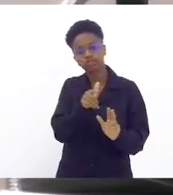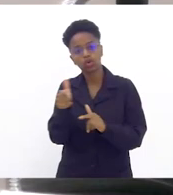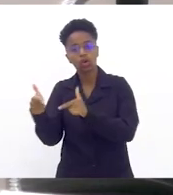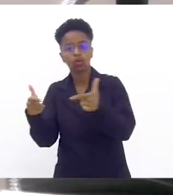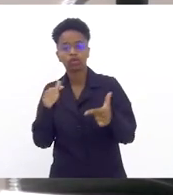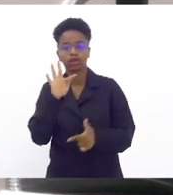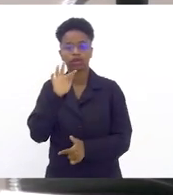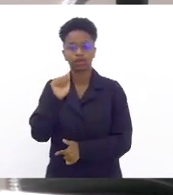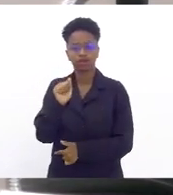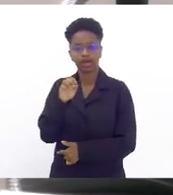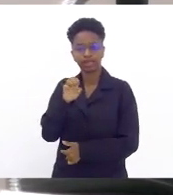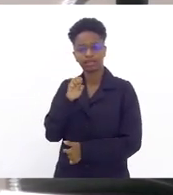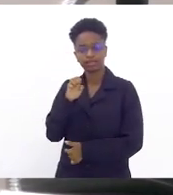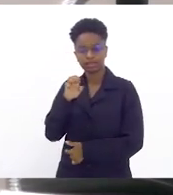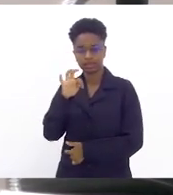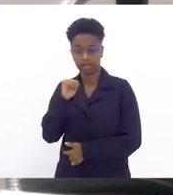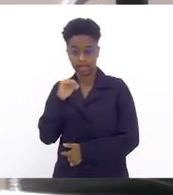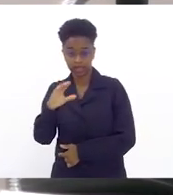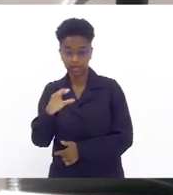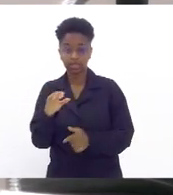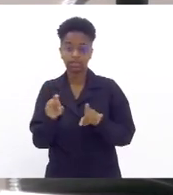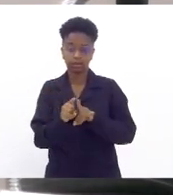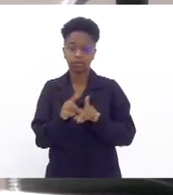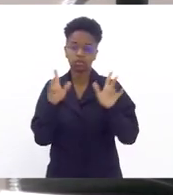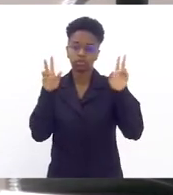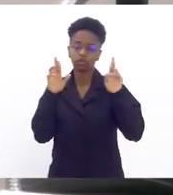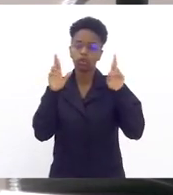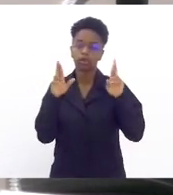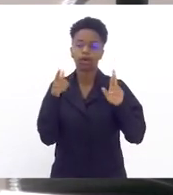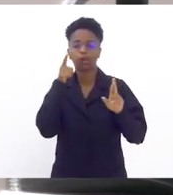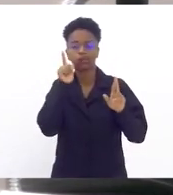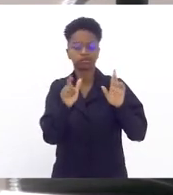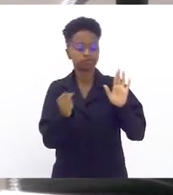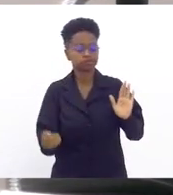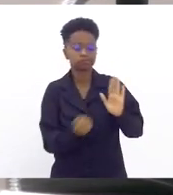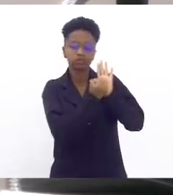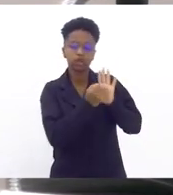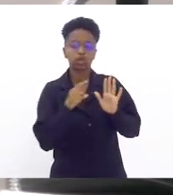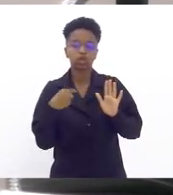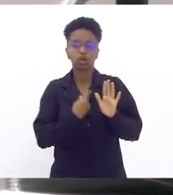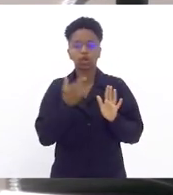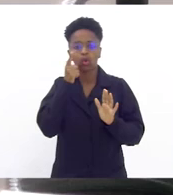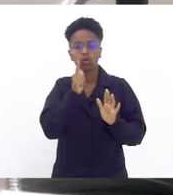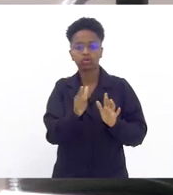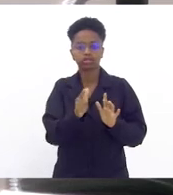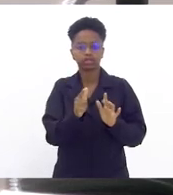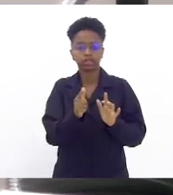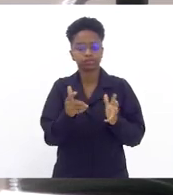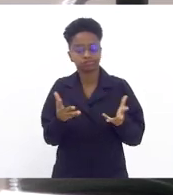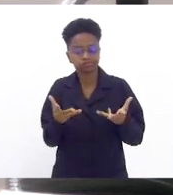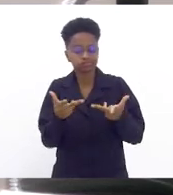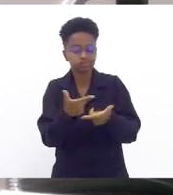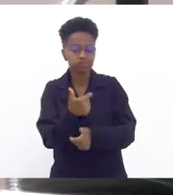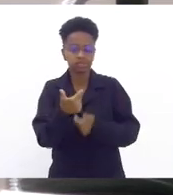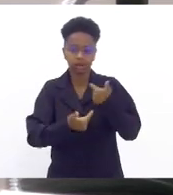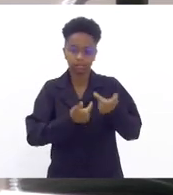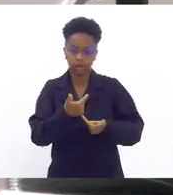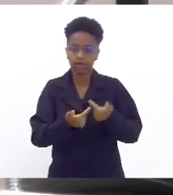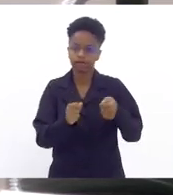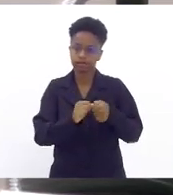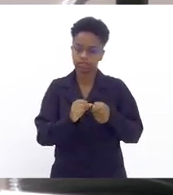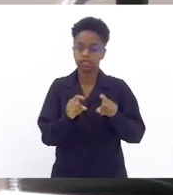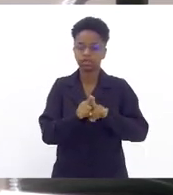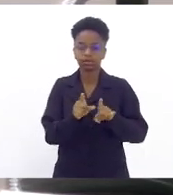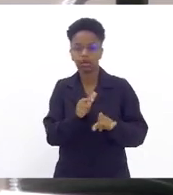outras que isso seja uma um legado do nosso mandato a gente poder fazer essa excelência desse trabalho realizando